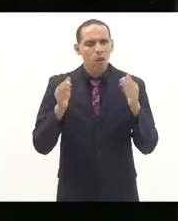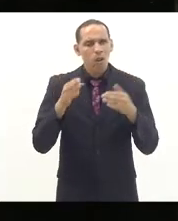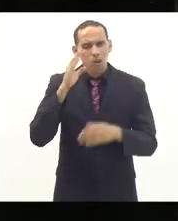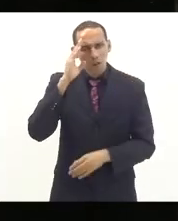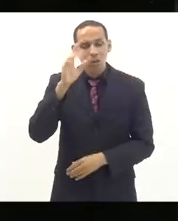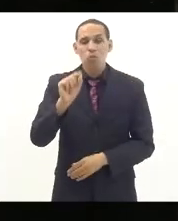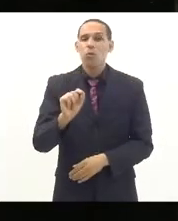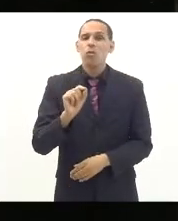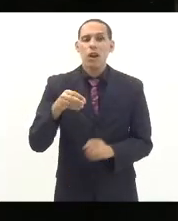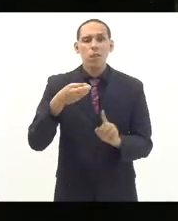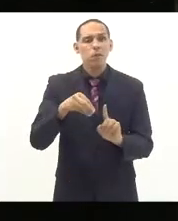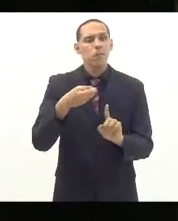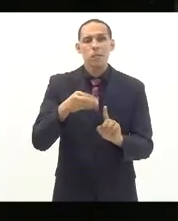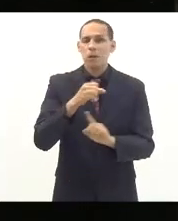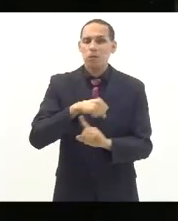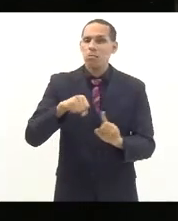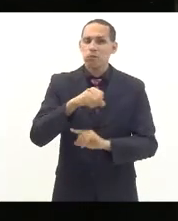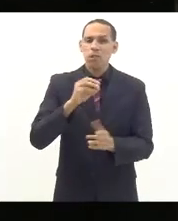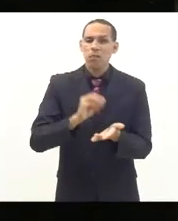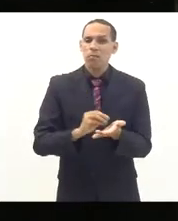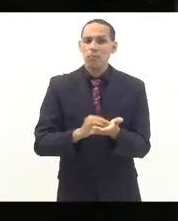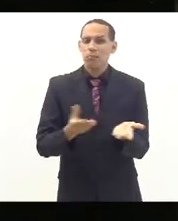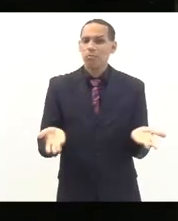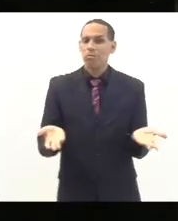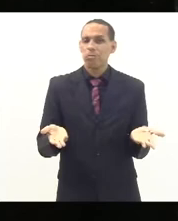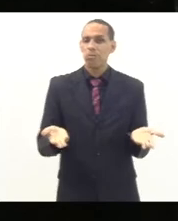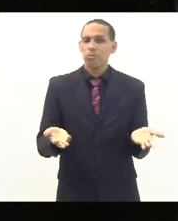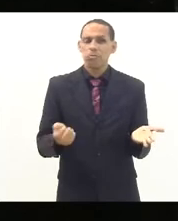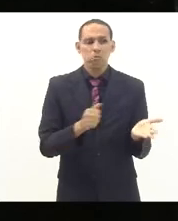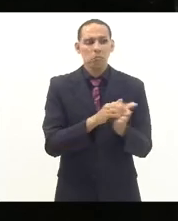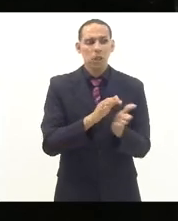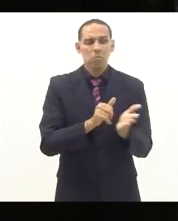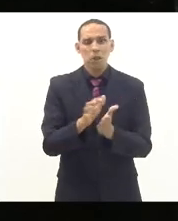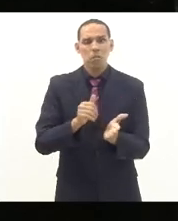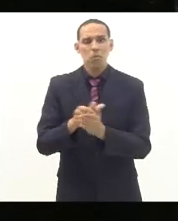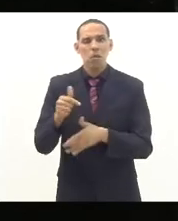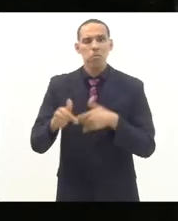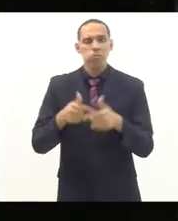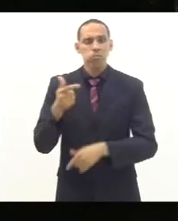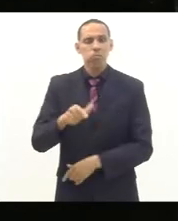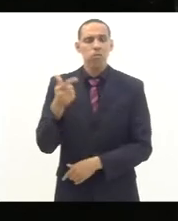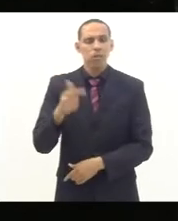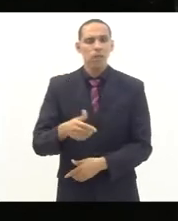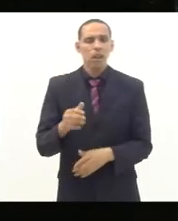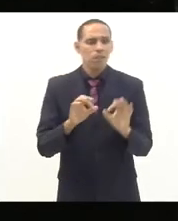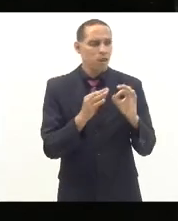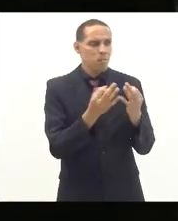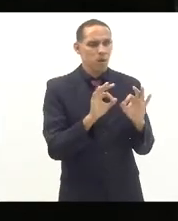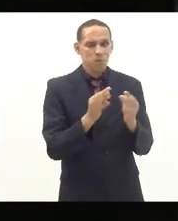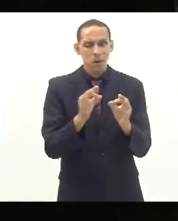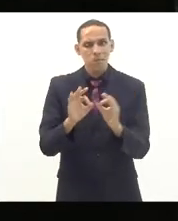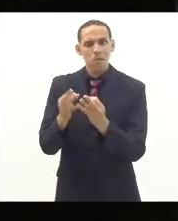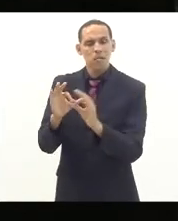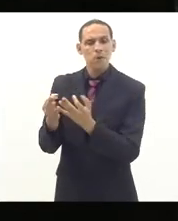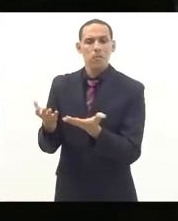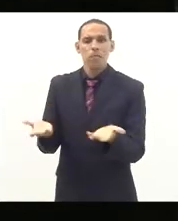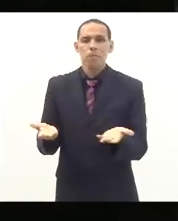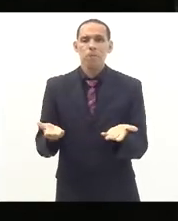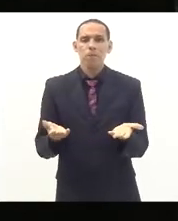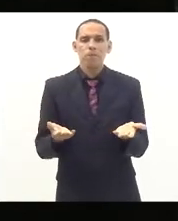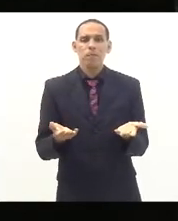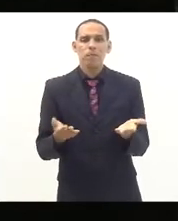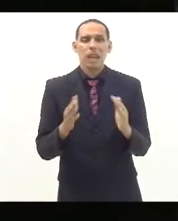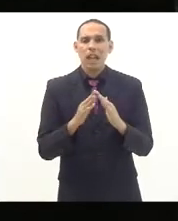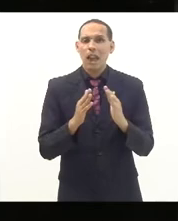da vulnerabilidade social o desemprego tá levando com que muitas pessoas amigas não possam